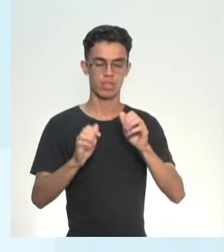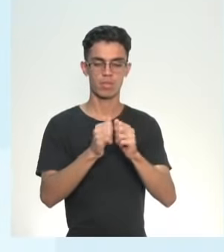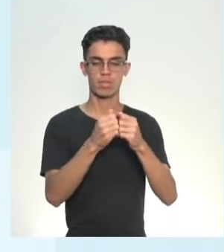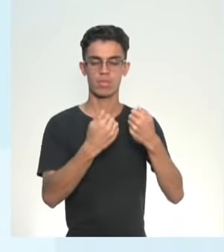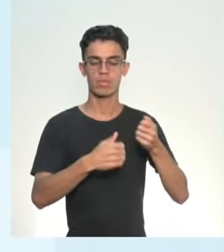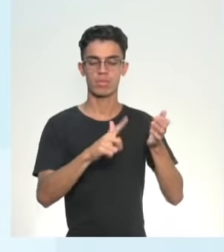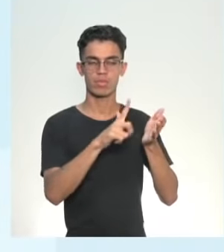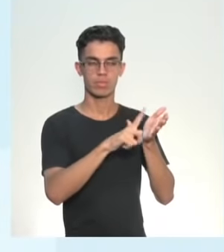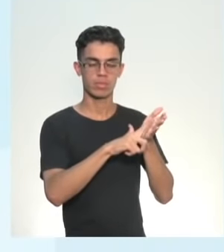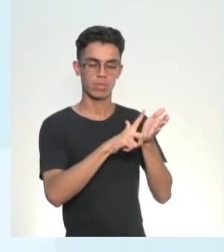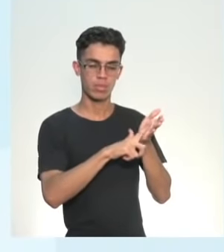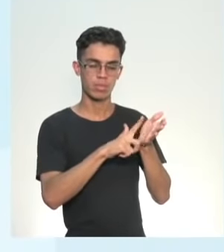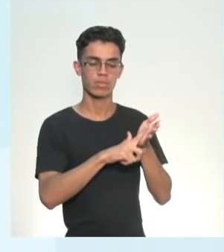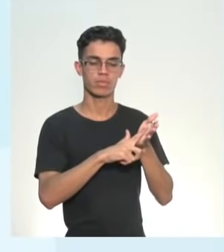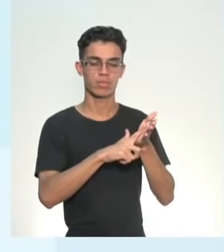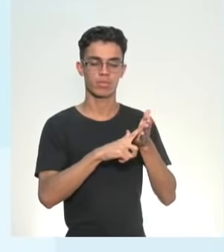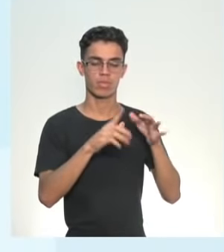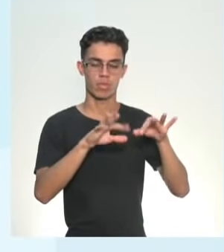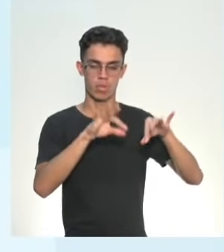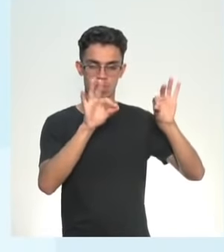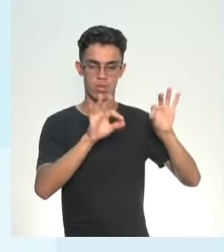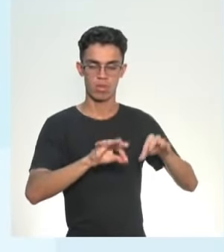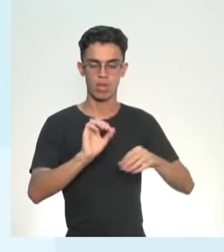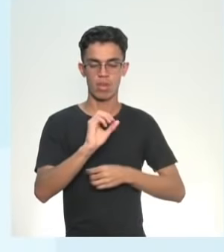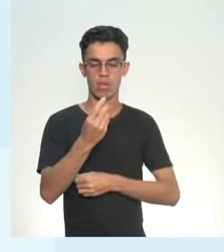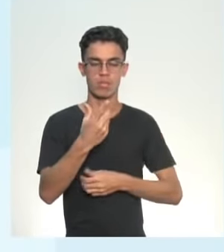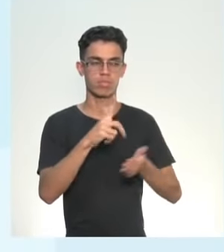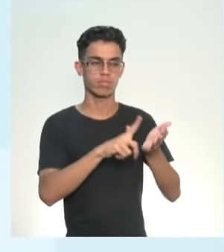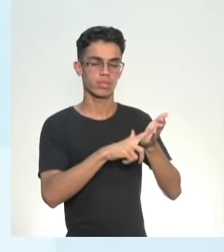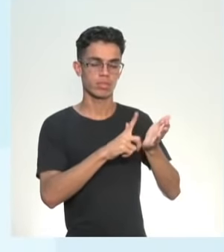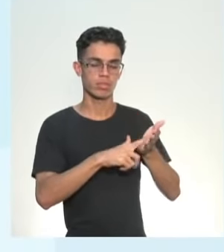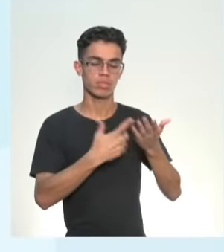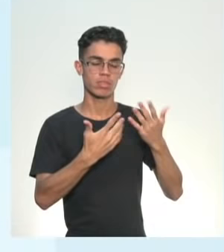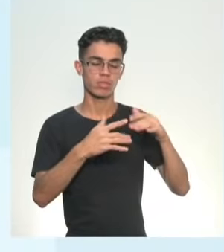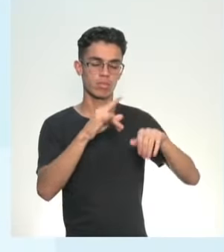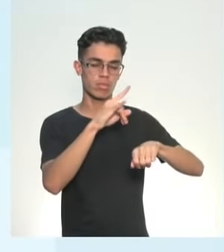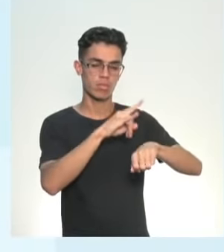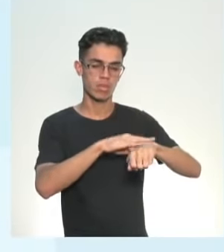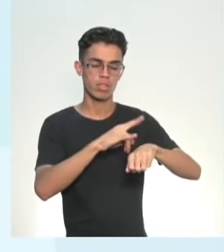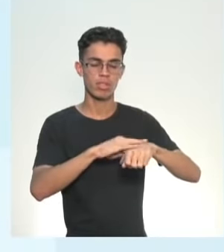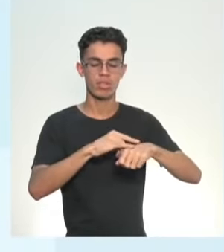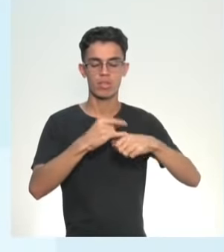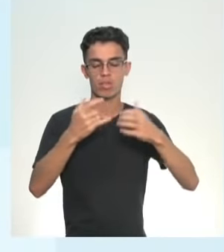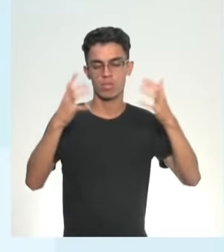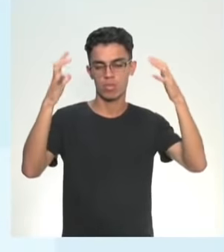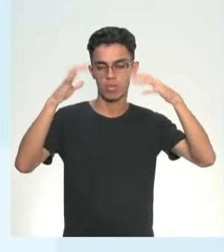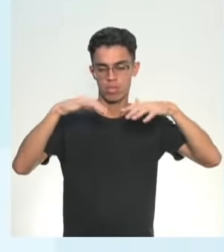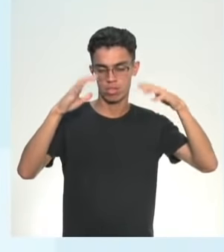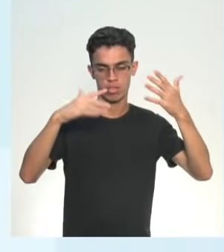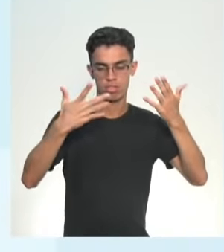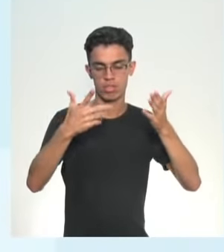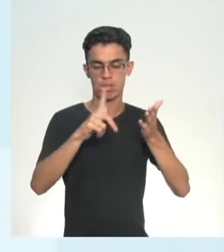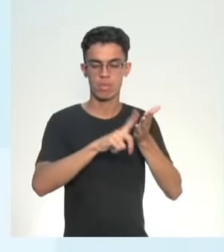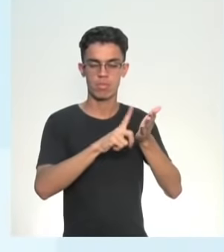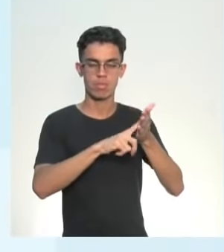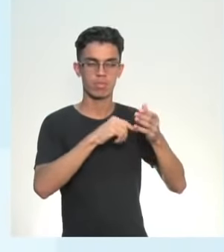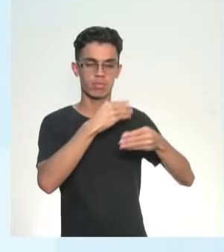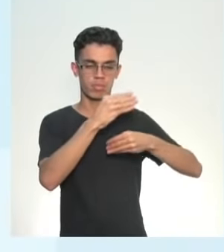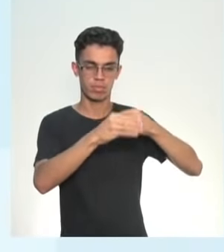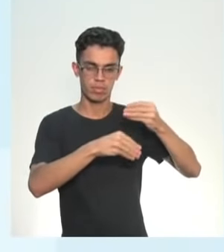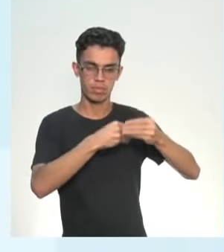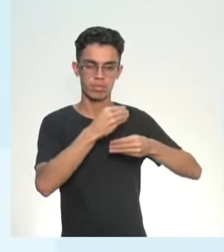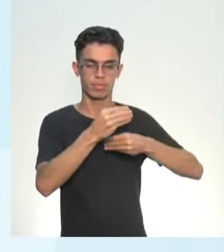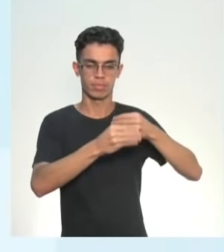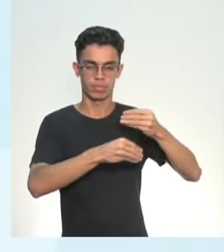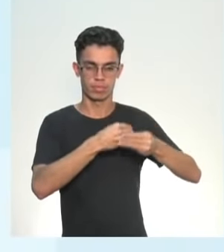toalha best terceiro de banho ou papel de banho pacote banheiro papel higiênico gênica não